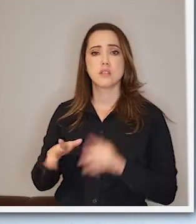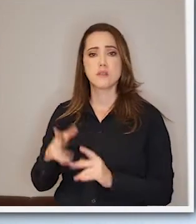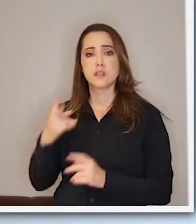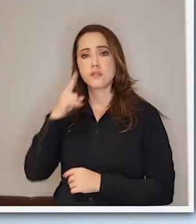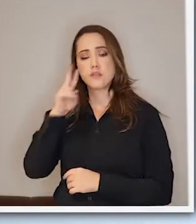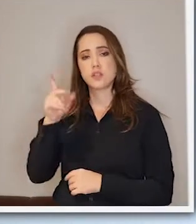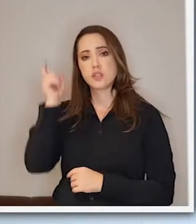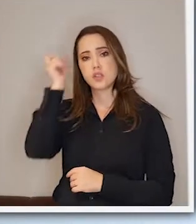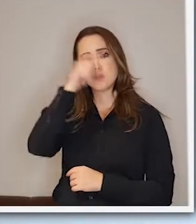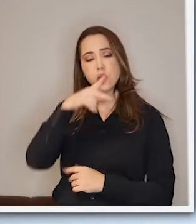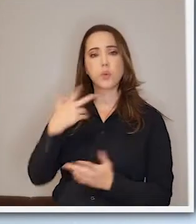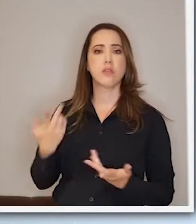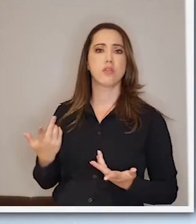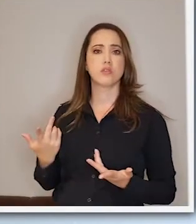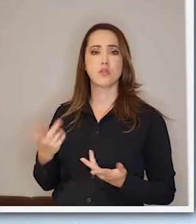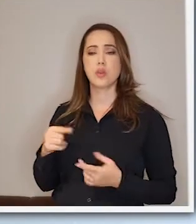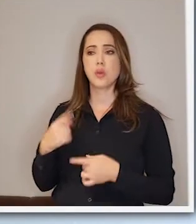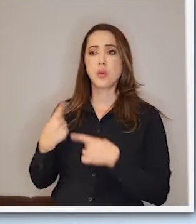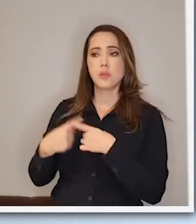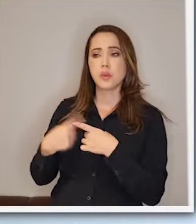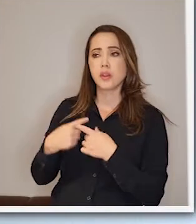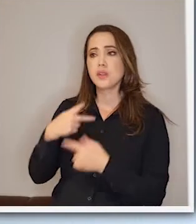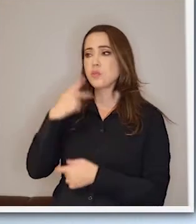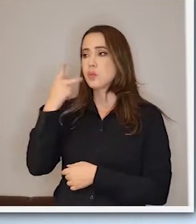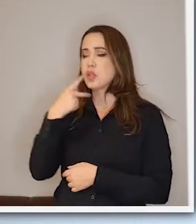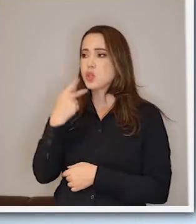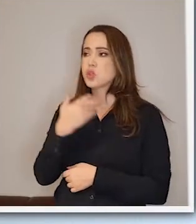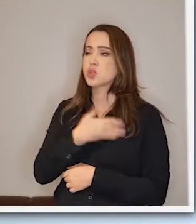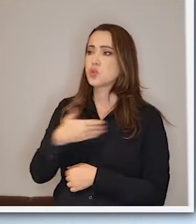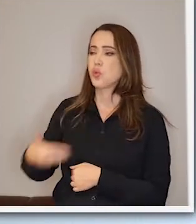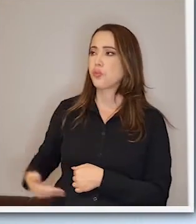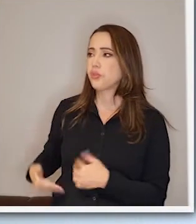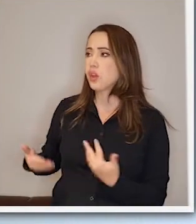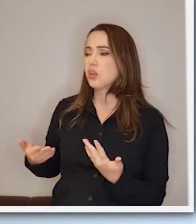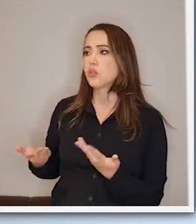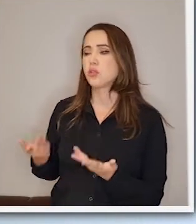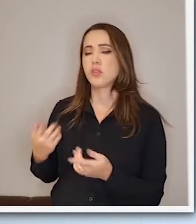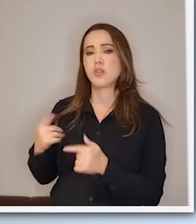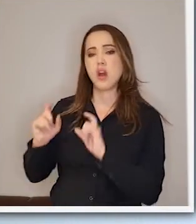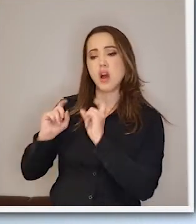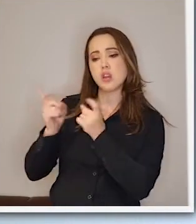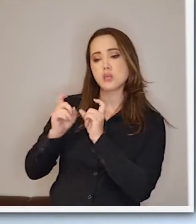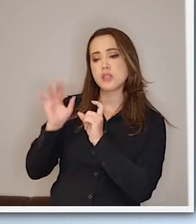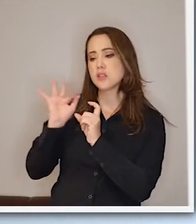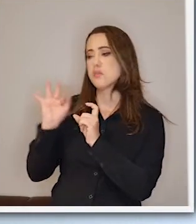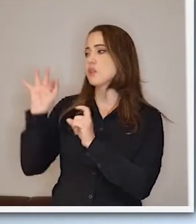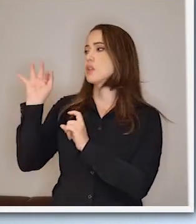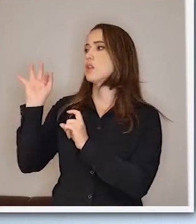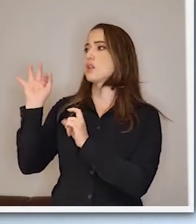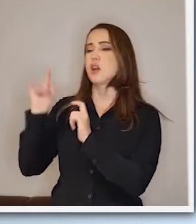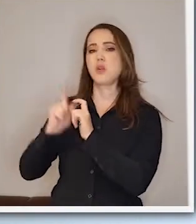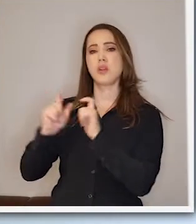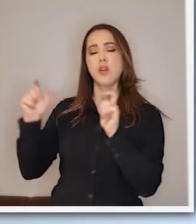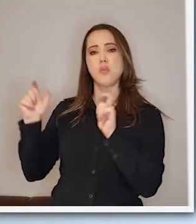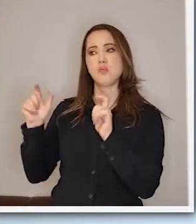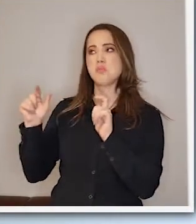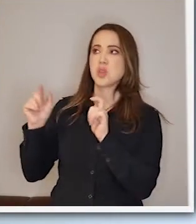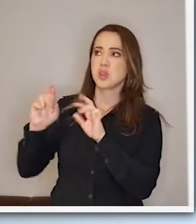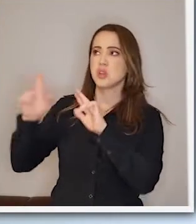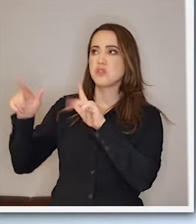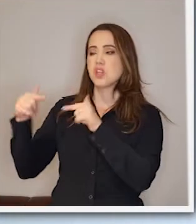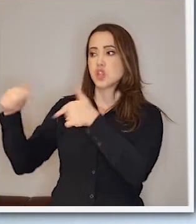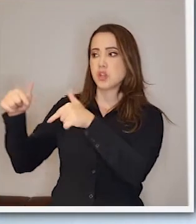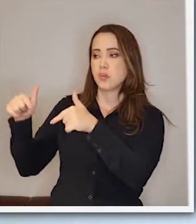de quem defende novas políticas públicas, porque você tem uma gestão federal que atua